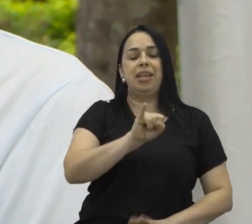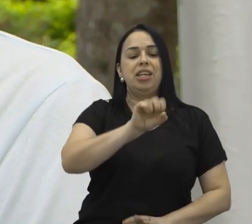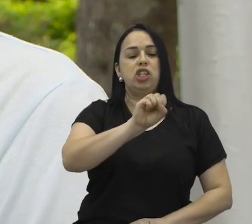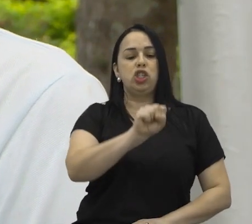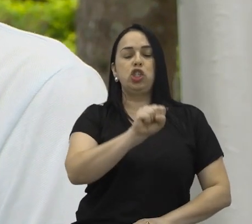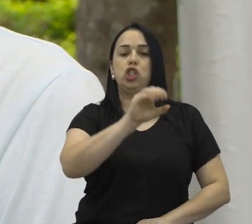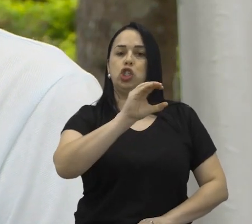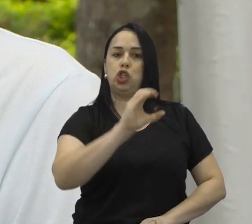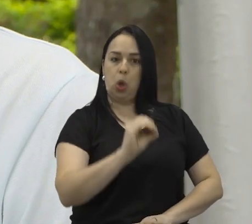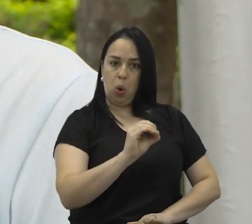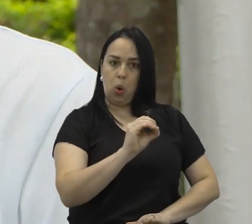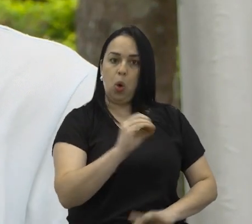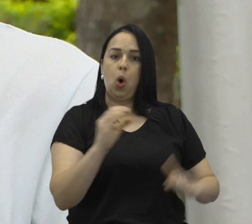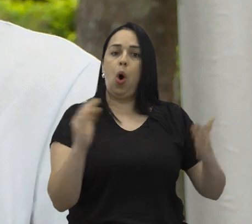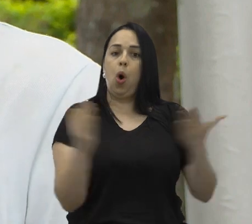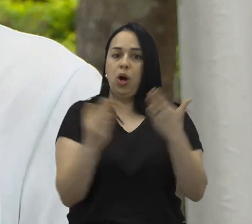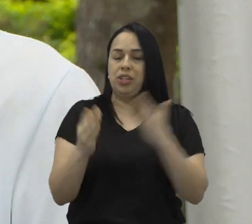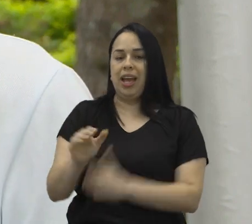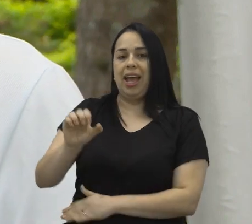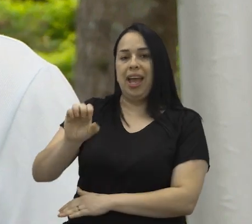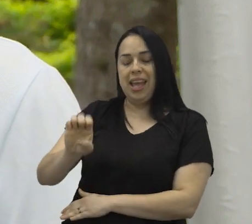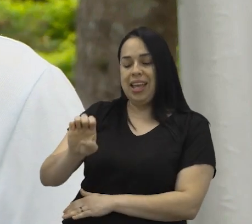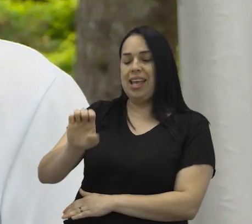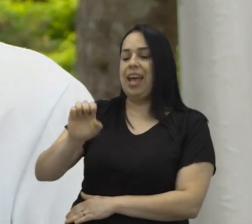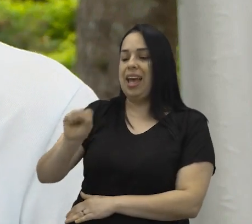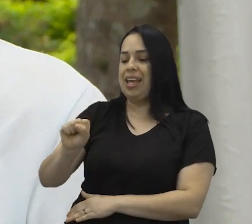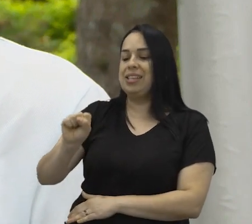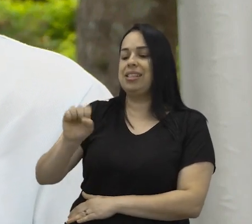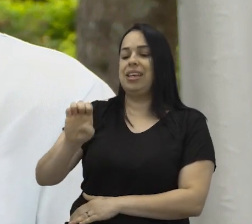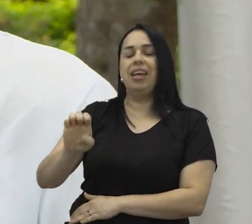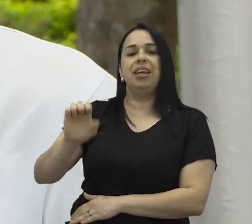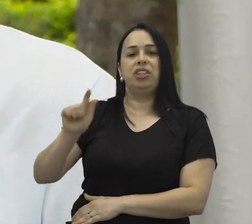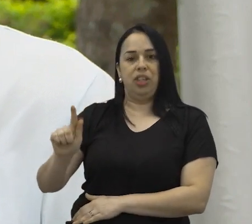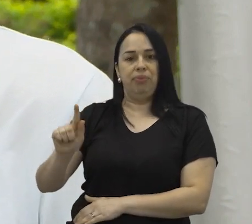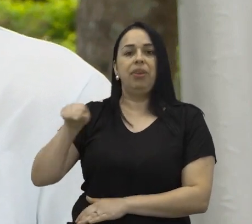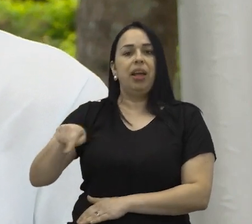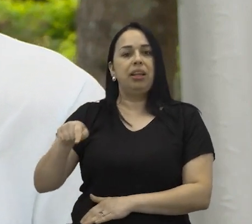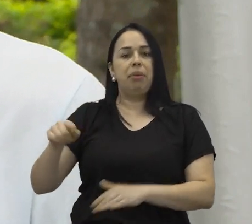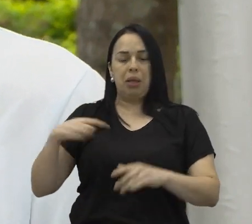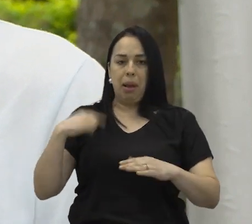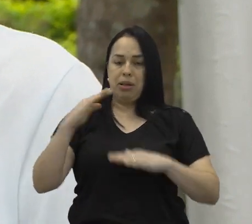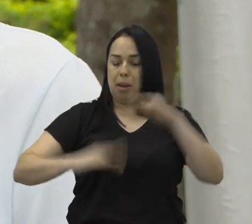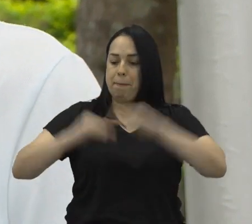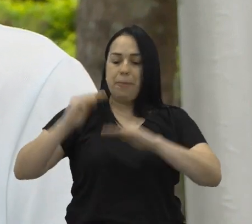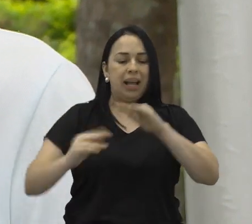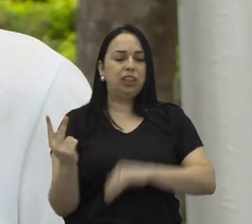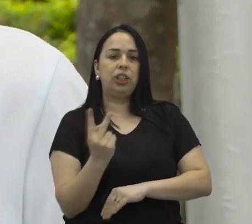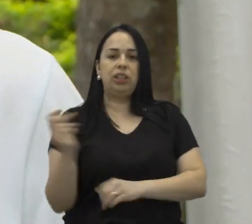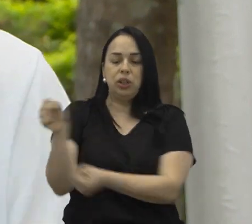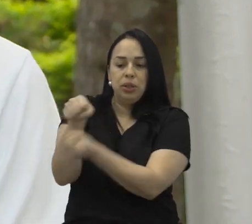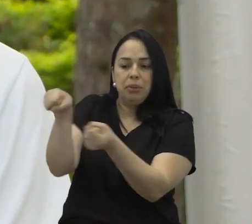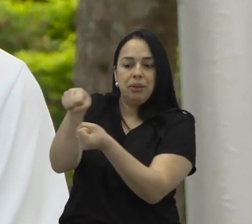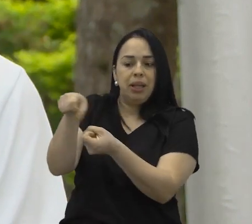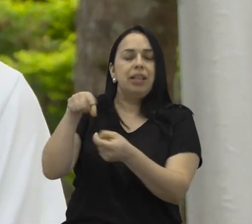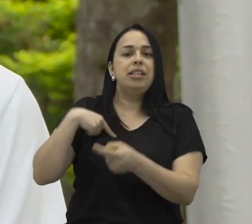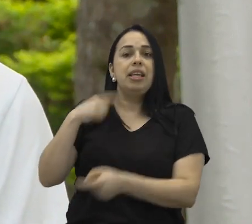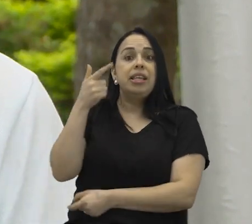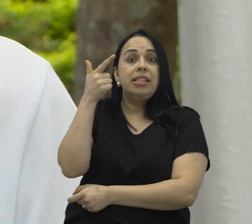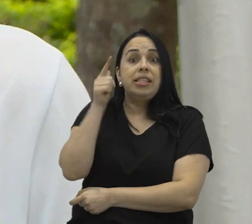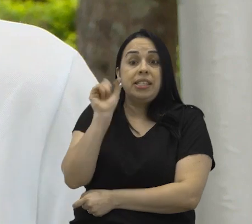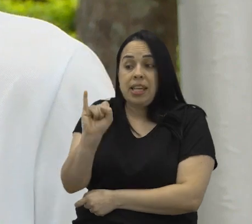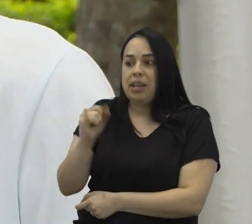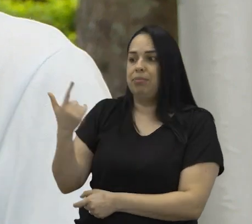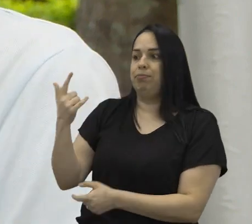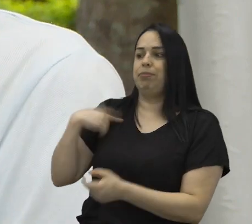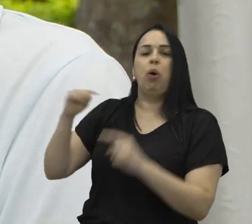práticas ESG tendem a se tornar uma questão obrigatória, que vai significar acesso ao mercado. Se você tem as práticas, você consegue vender para cliente.